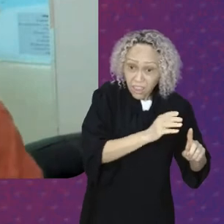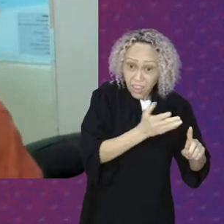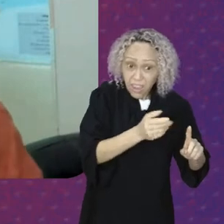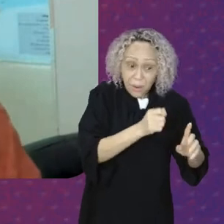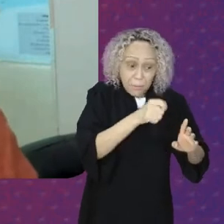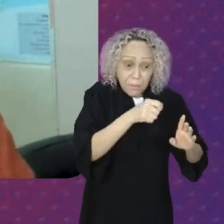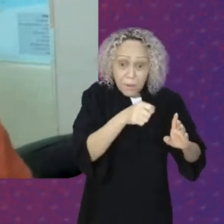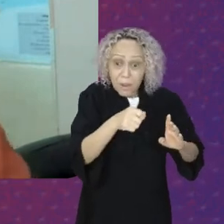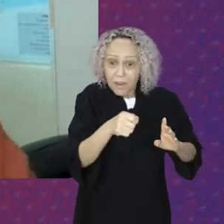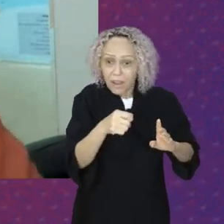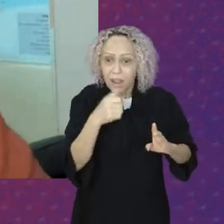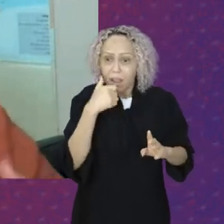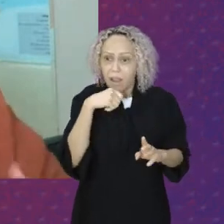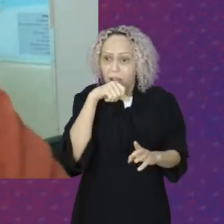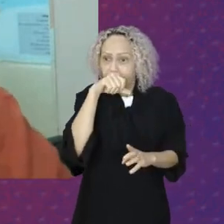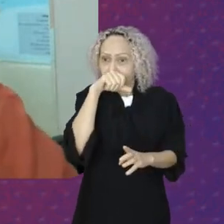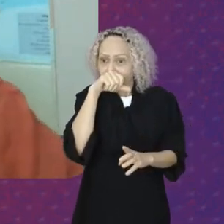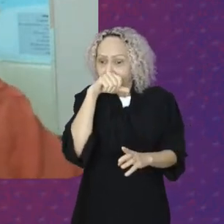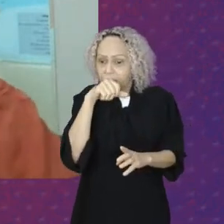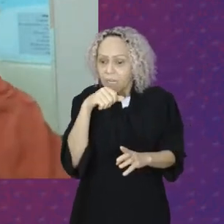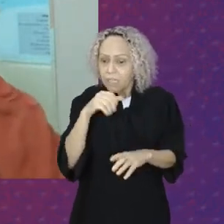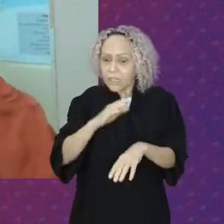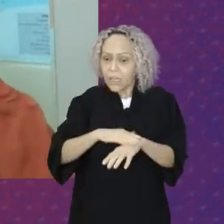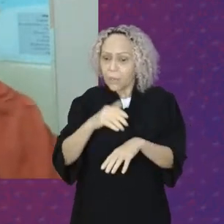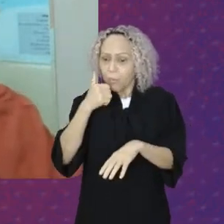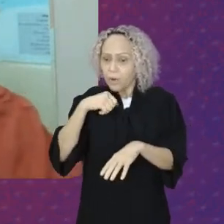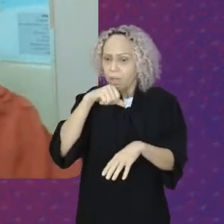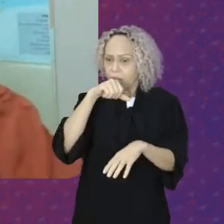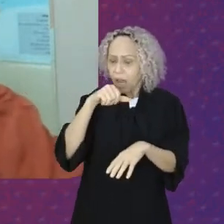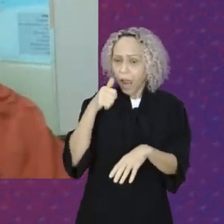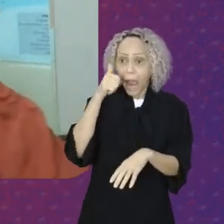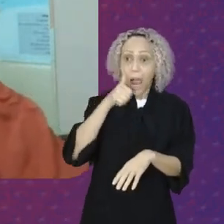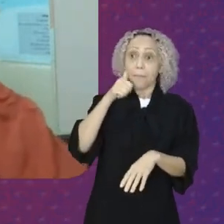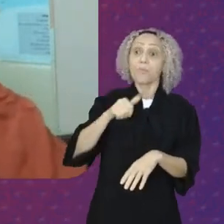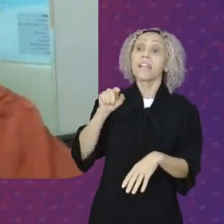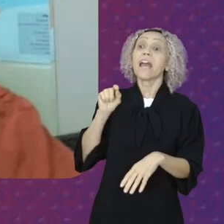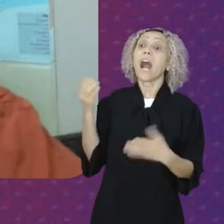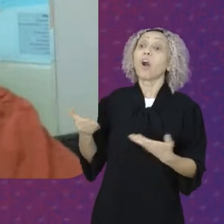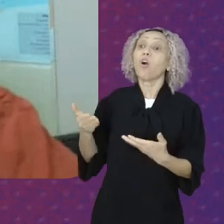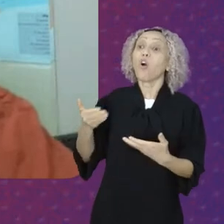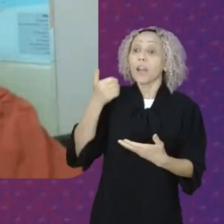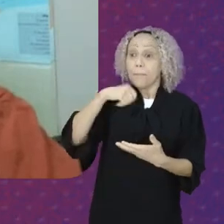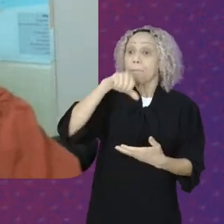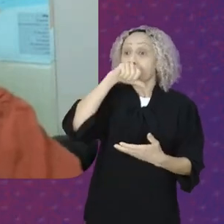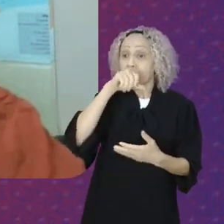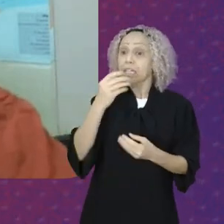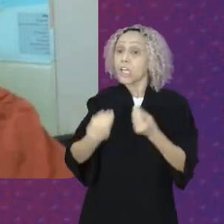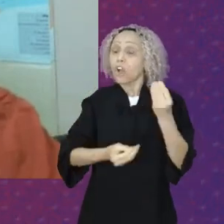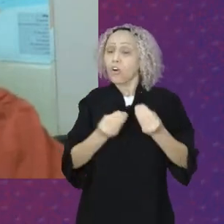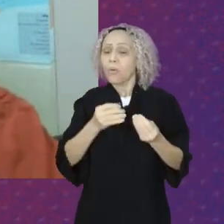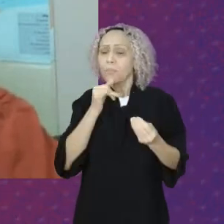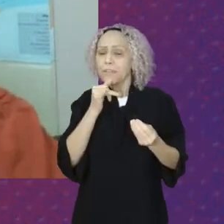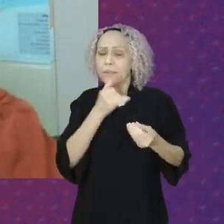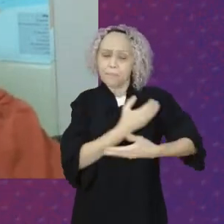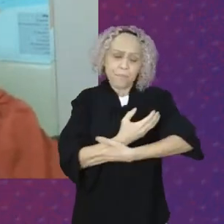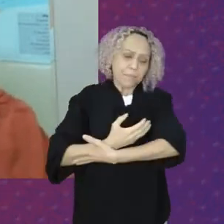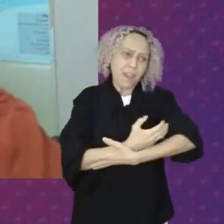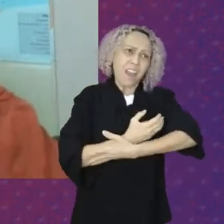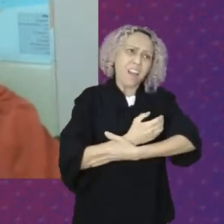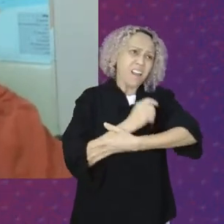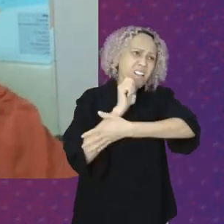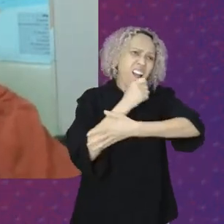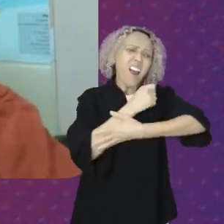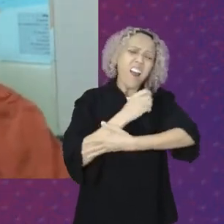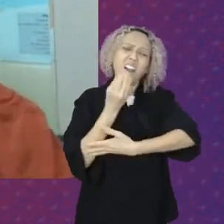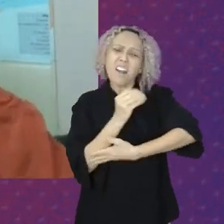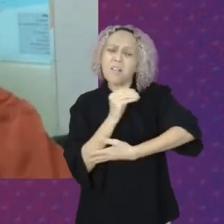mulher se torna mãe, ela só vai ao banheiro quando ela tá com o seu filho bem, porque mexe com o psicológico, mexe com tudo. Essa é